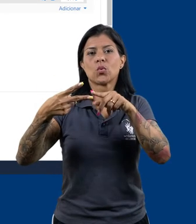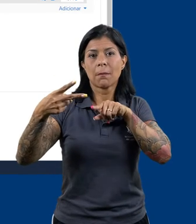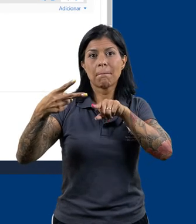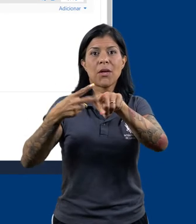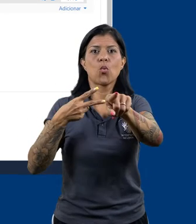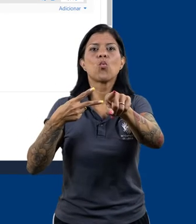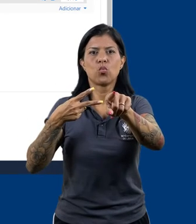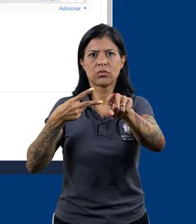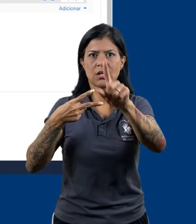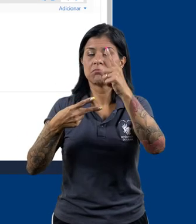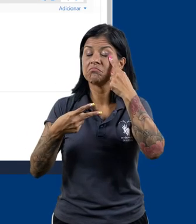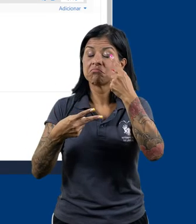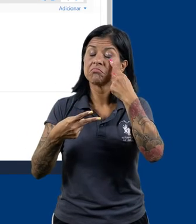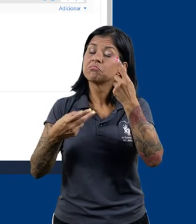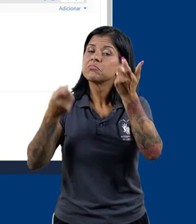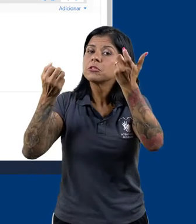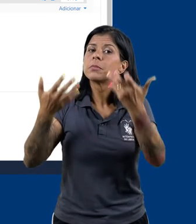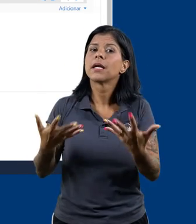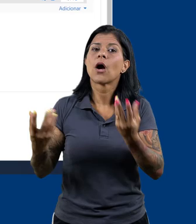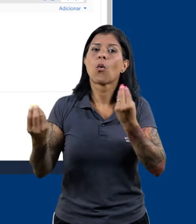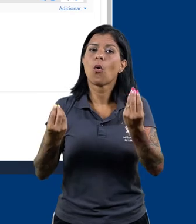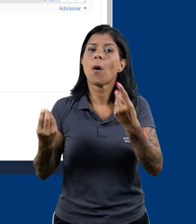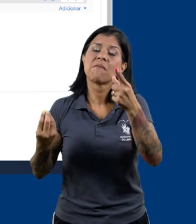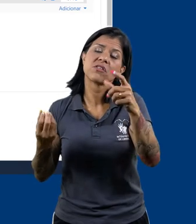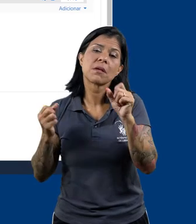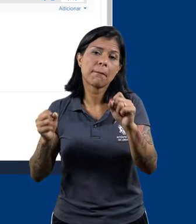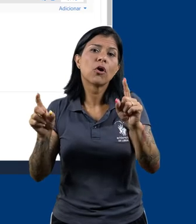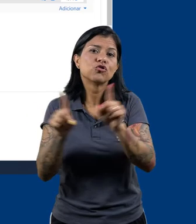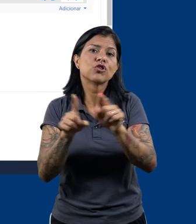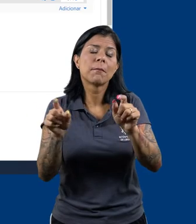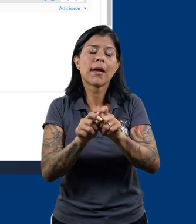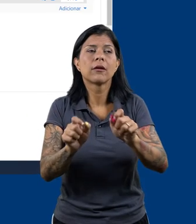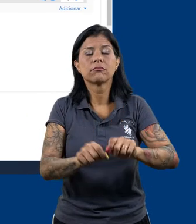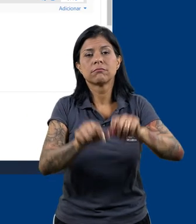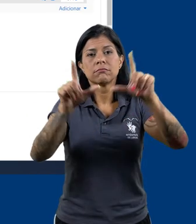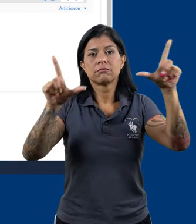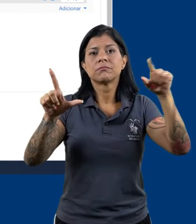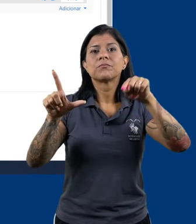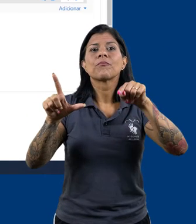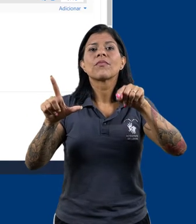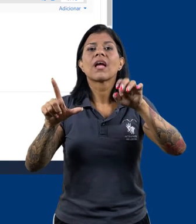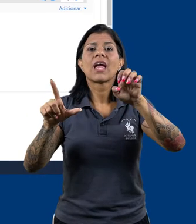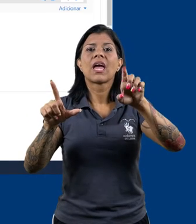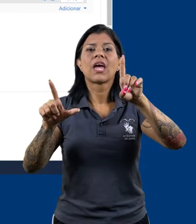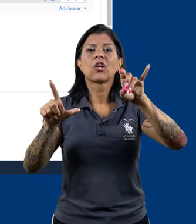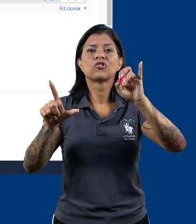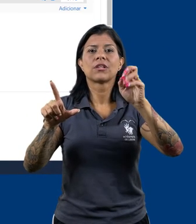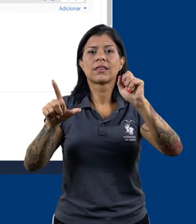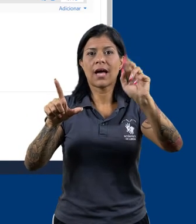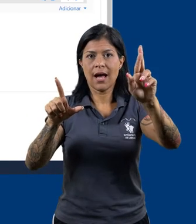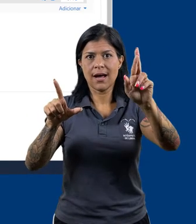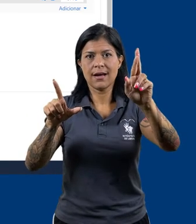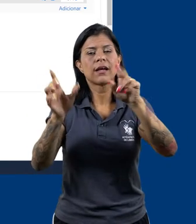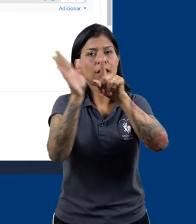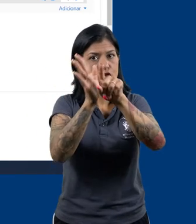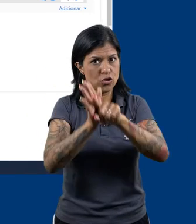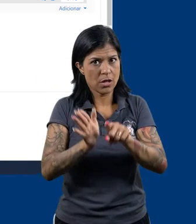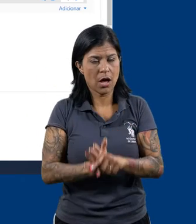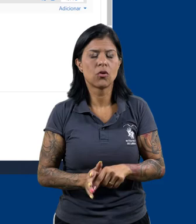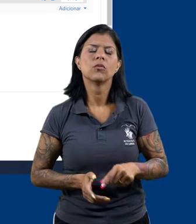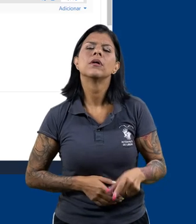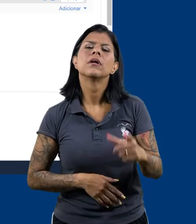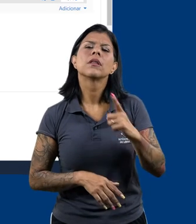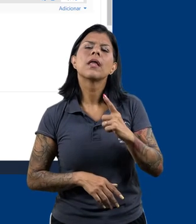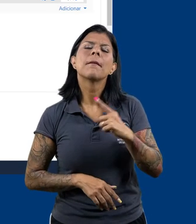questão para demonstrar algumas opções que se tem na página de editar questionário. A primeira coisa